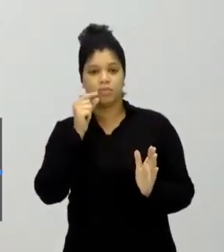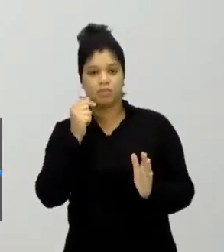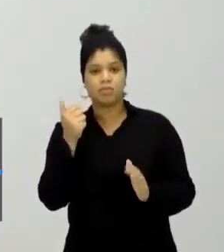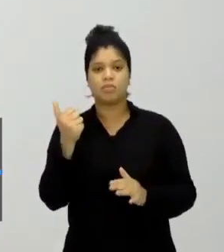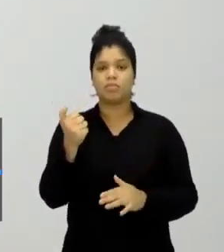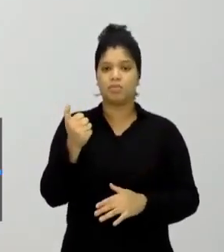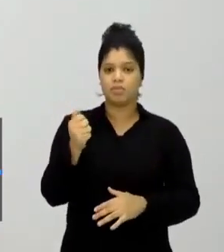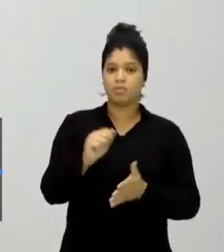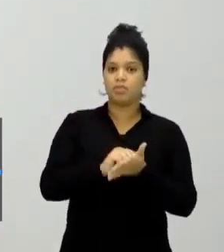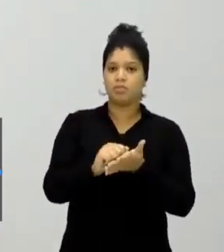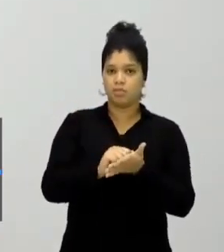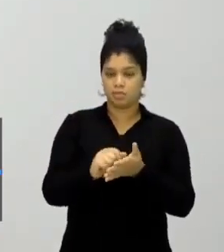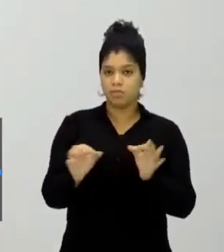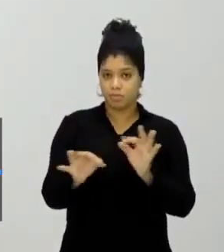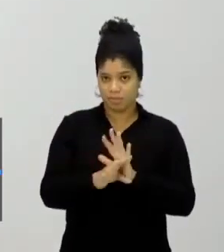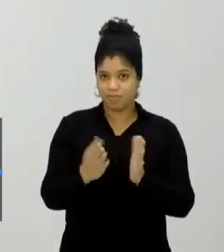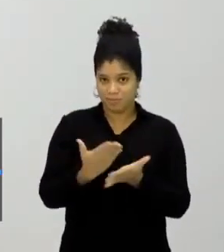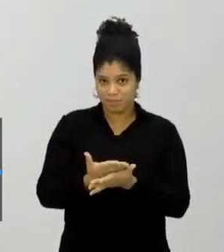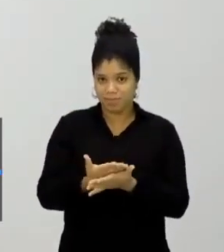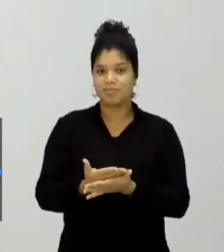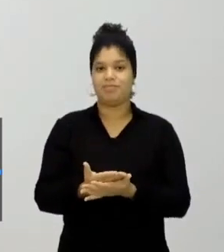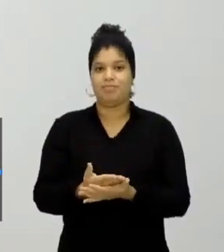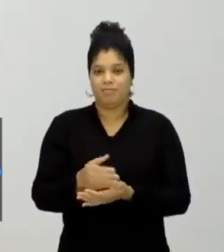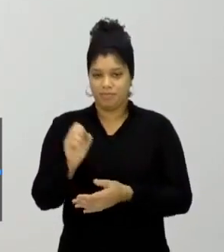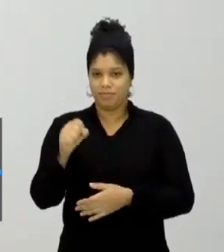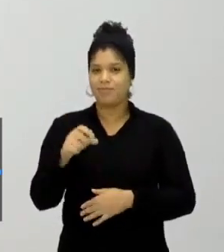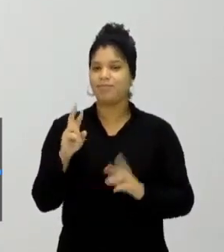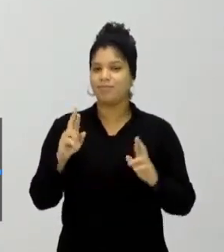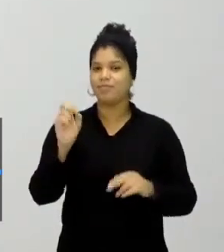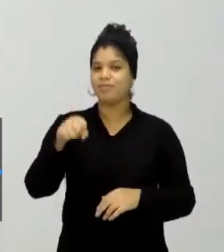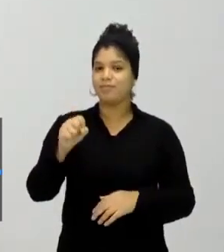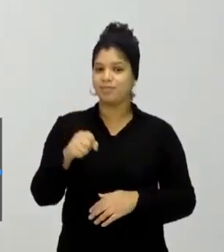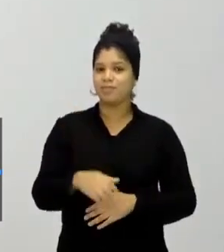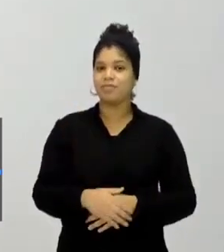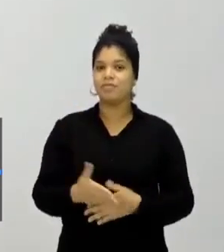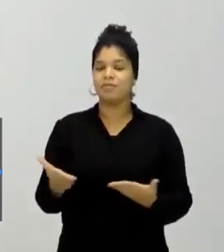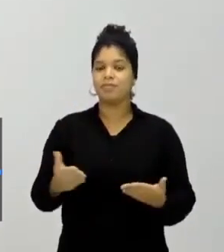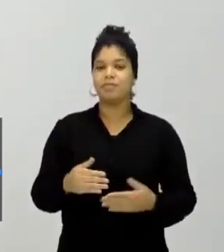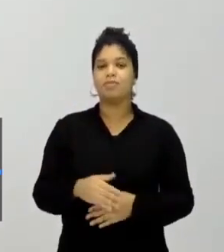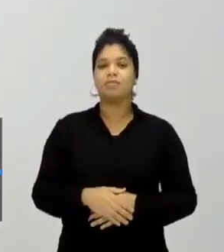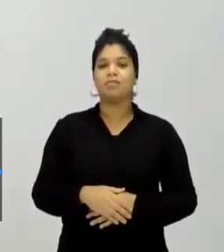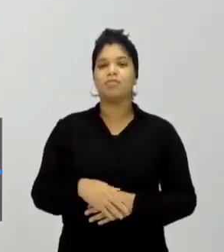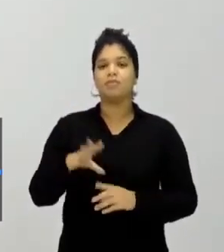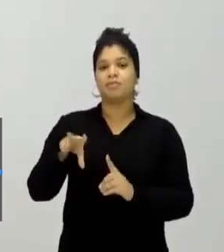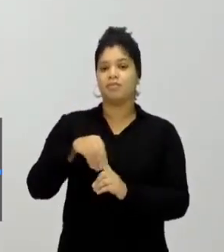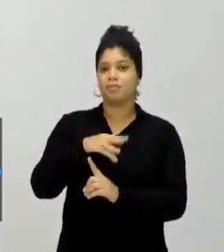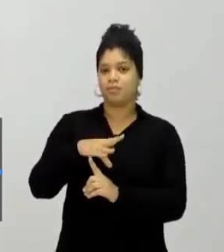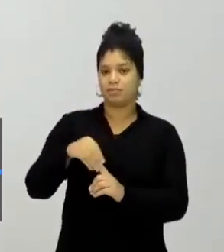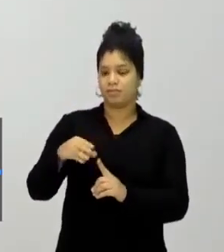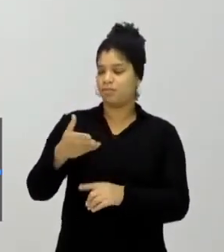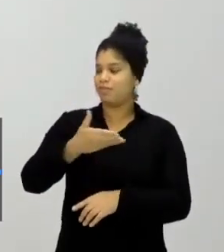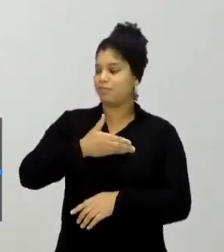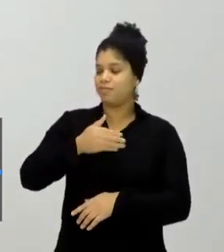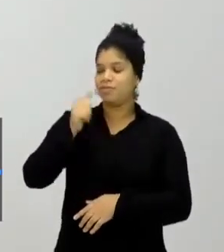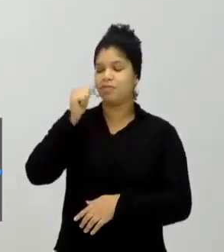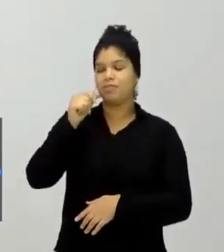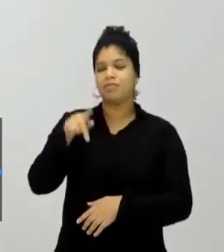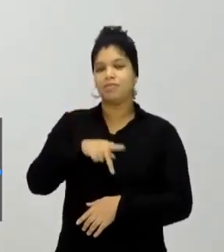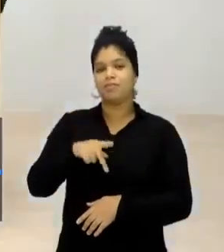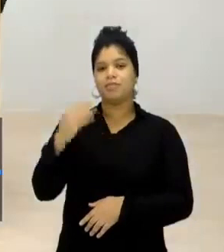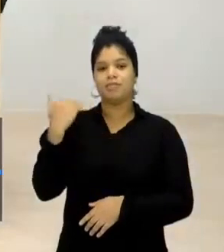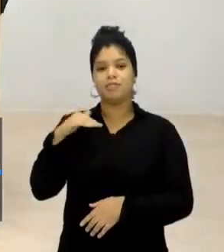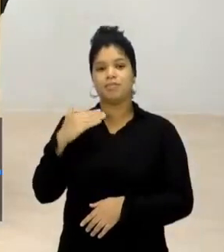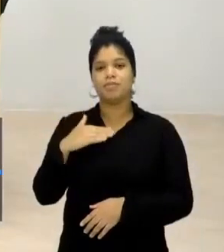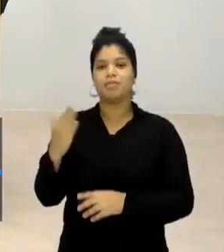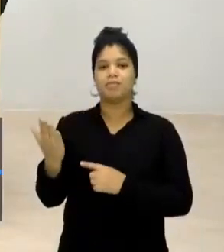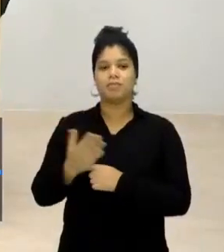caneta, tá bom? Preparados para a aula de hoje? Ah, espero que sim, porque eu conto hoje com a presença, claro, da minha amiga professora Inês, para me ajudar aí